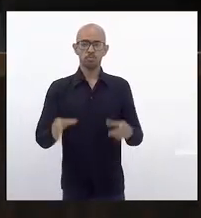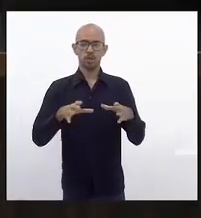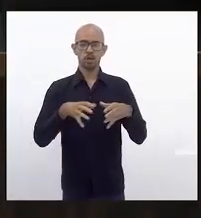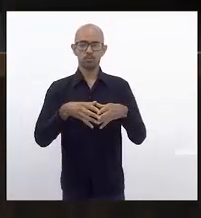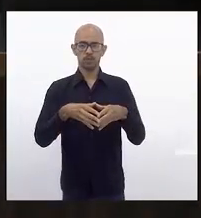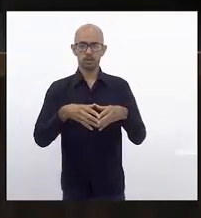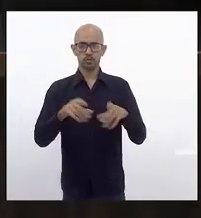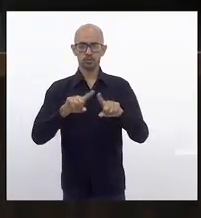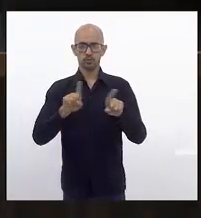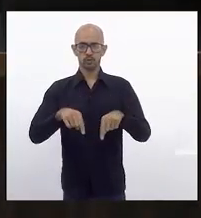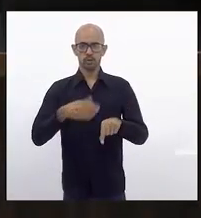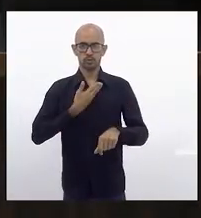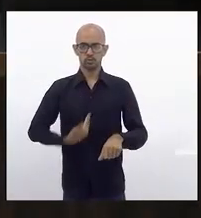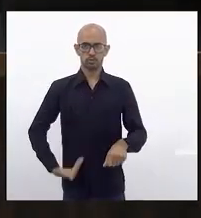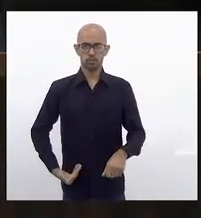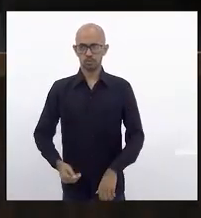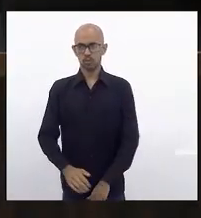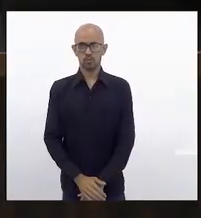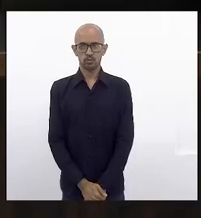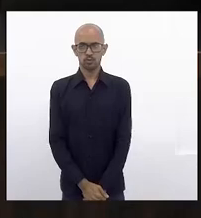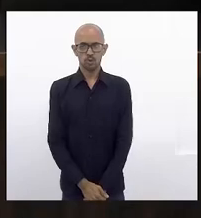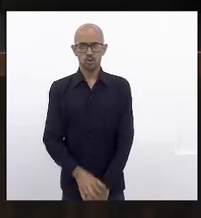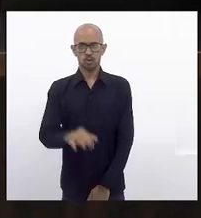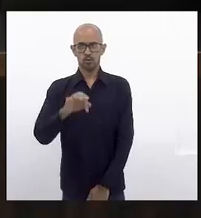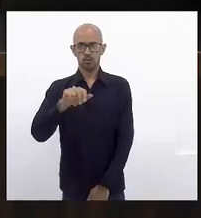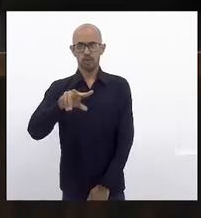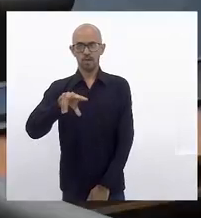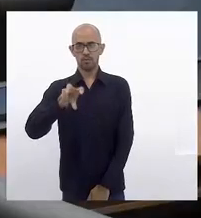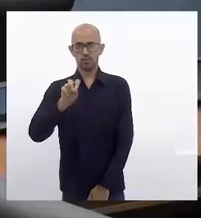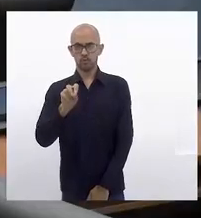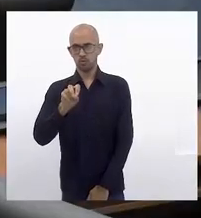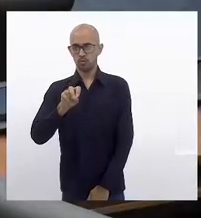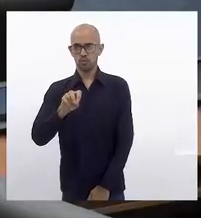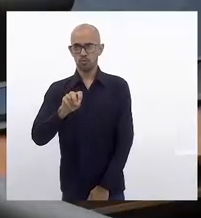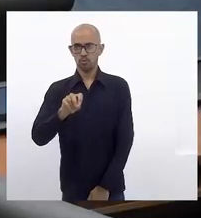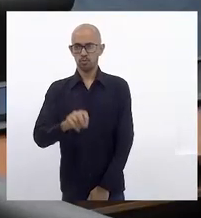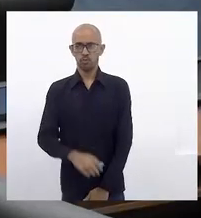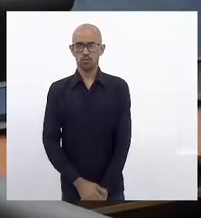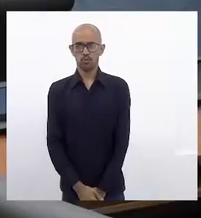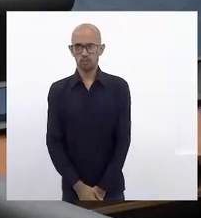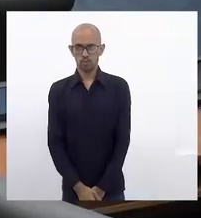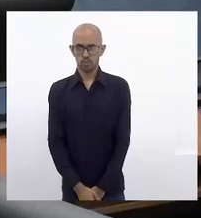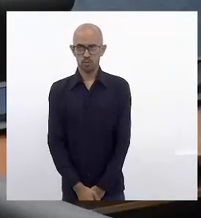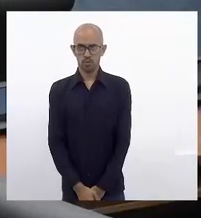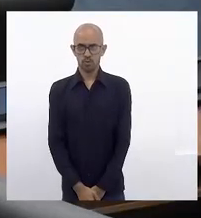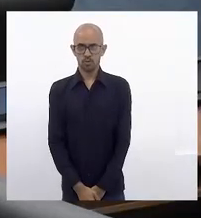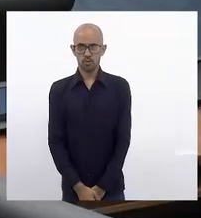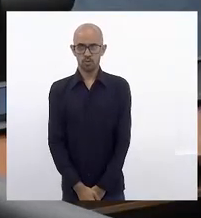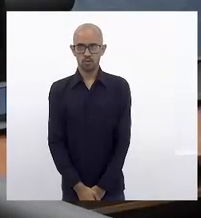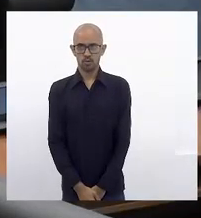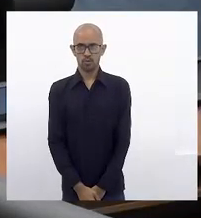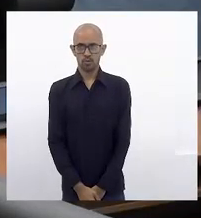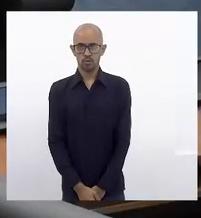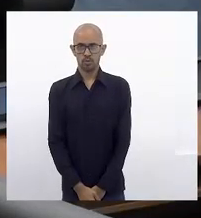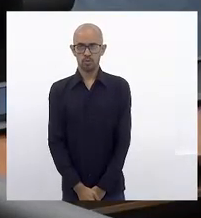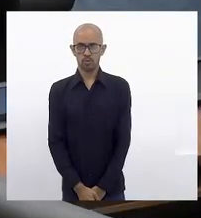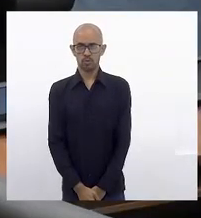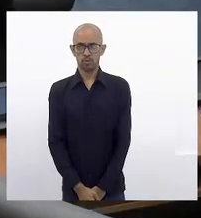Públicos. Deputado Flávio Serafini. Deputado Flávio Serafini. Deputado Eliomar